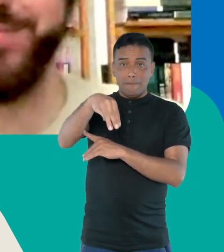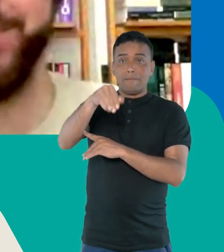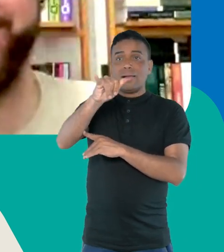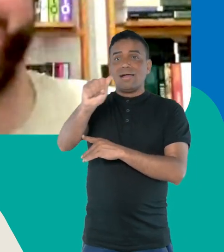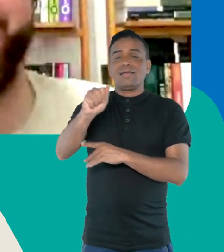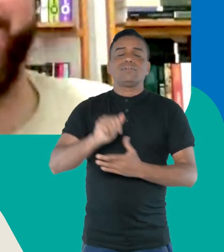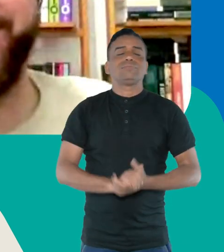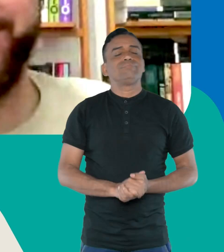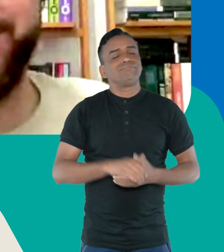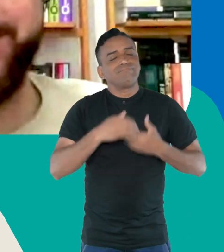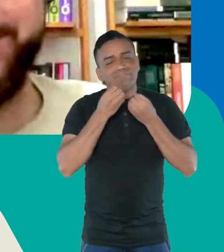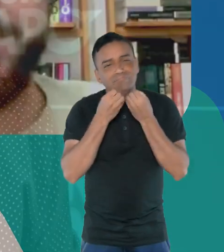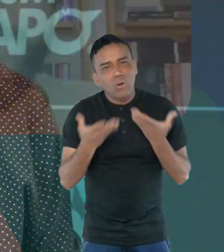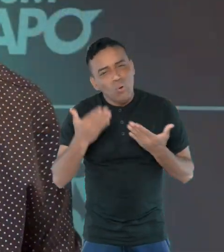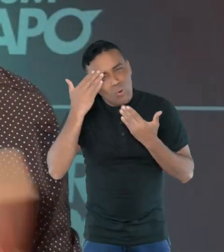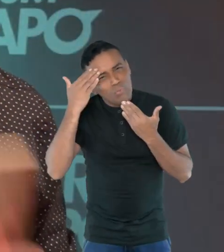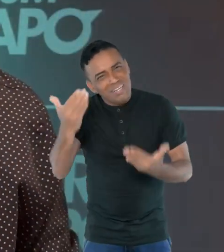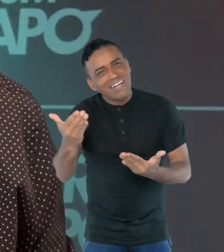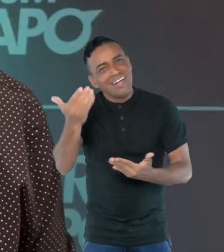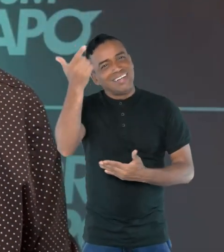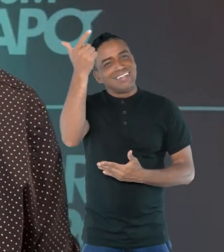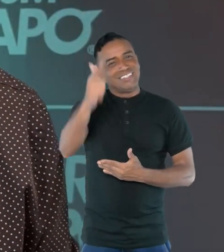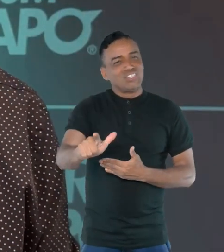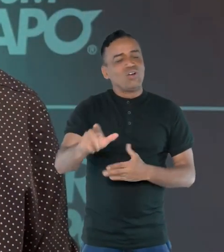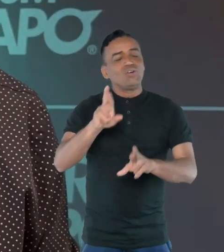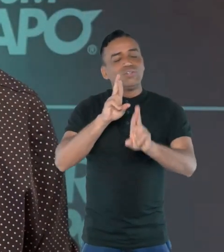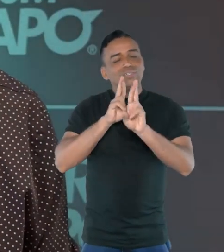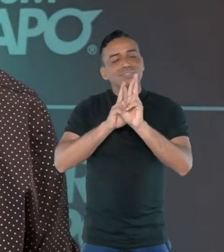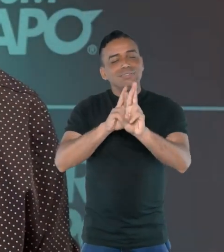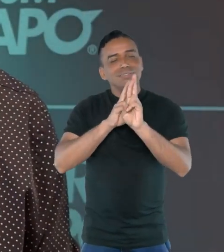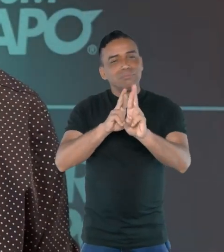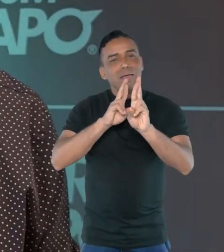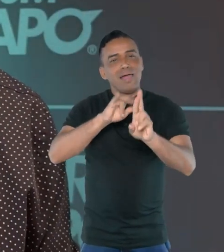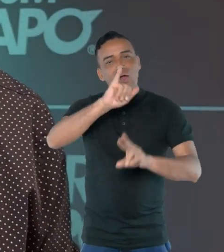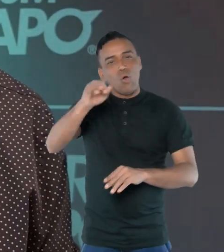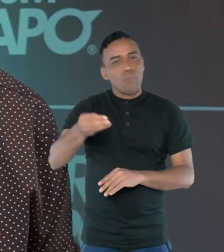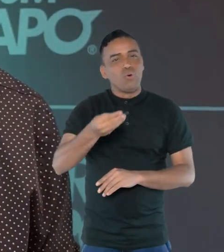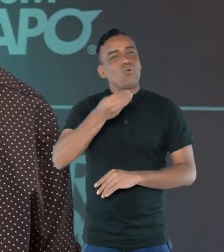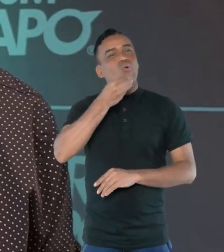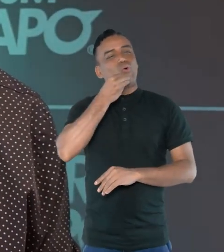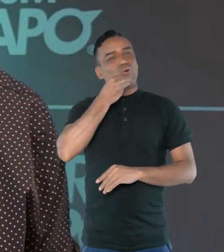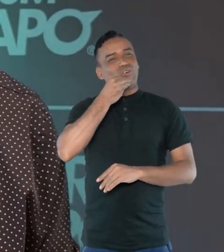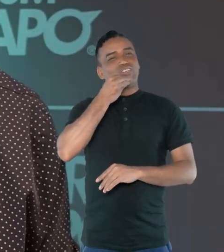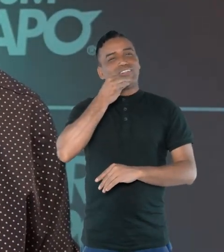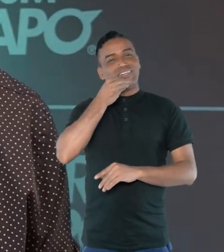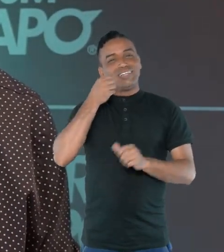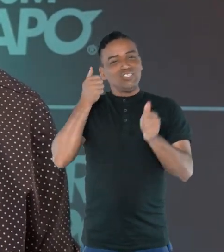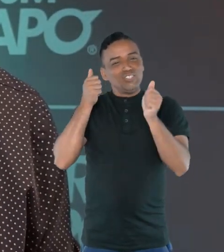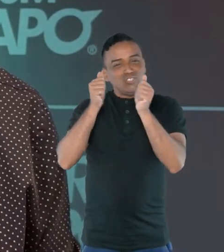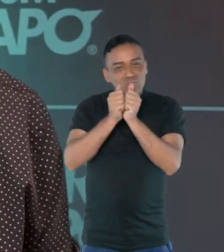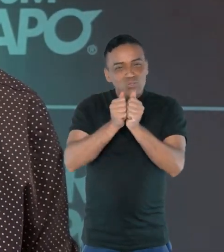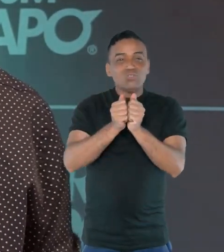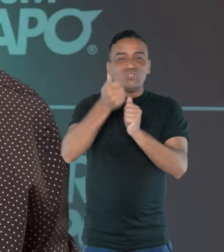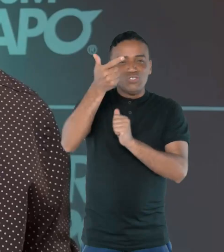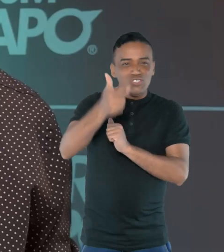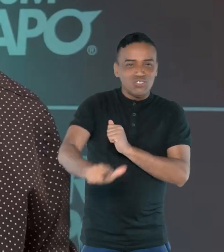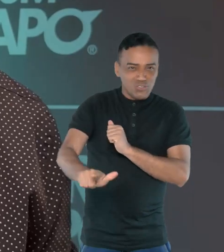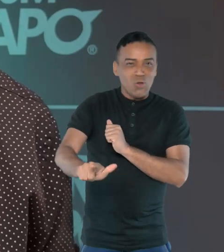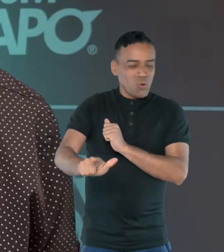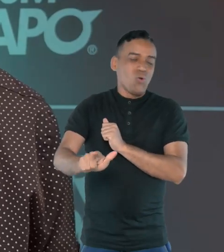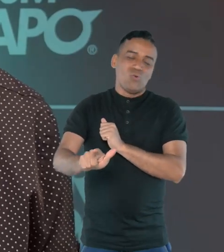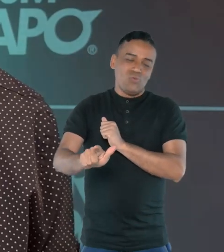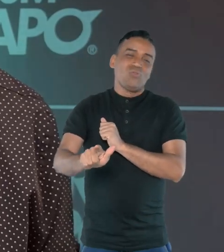Maia. Bom, Emerson, muito obrigado mais uma vez. Espero ter a oportunidade de estar com